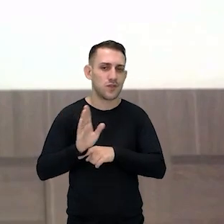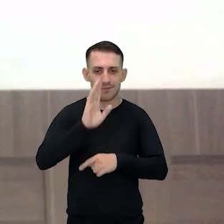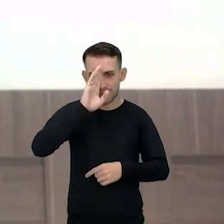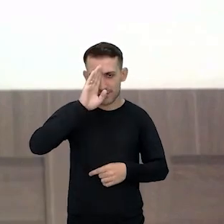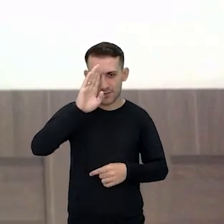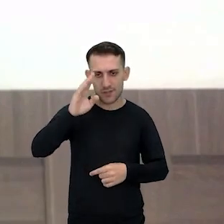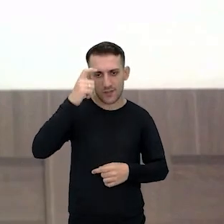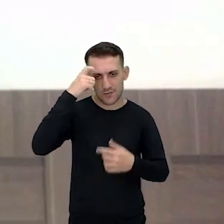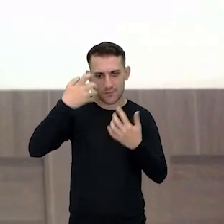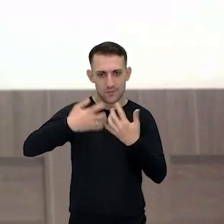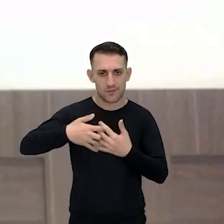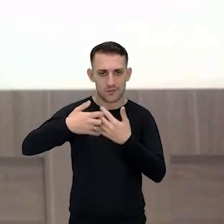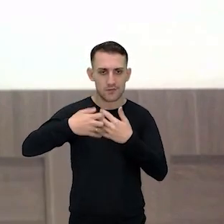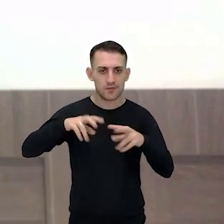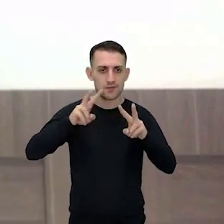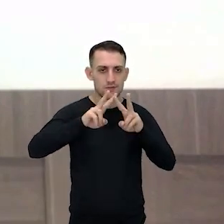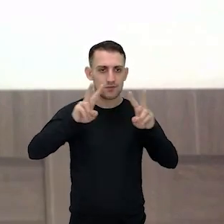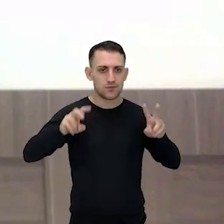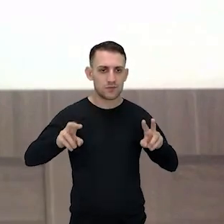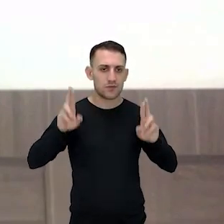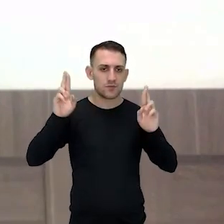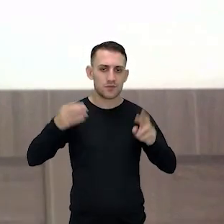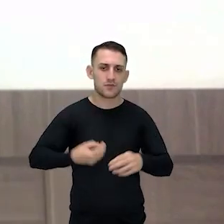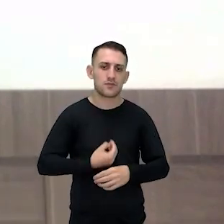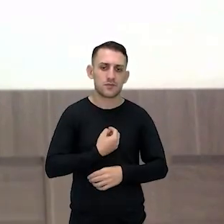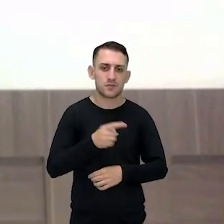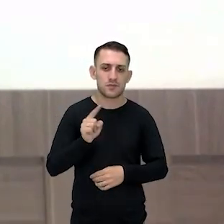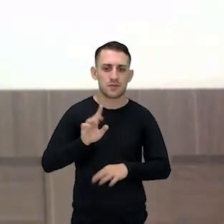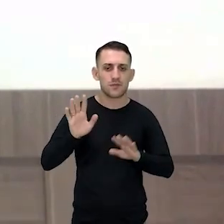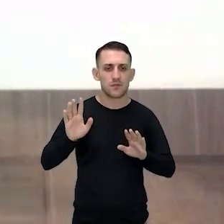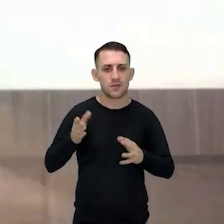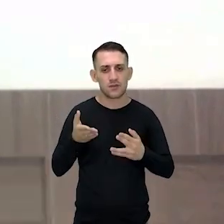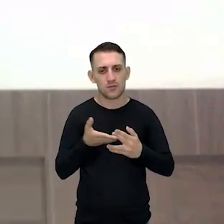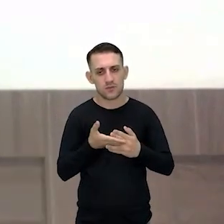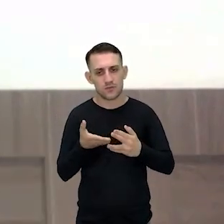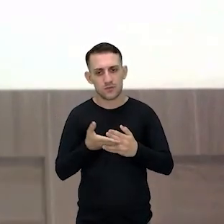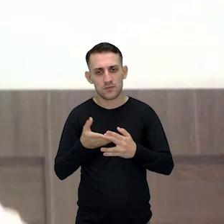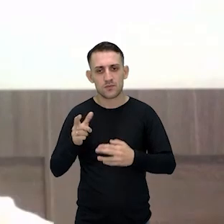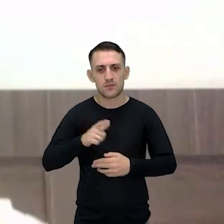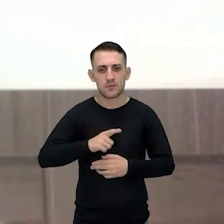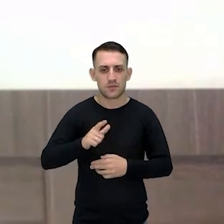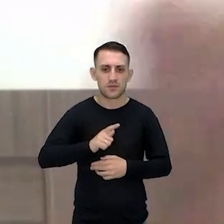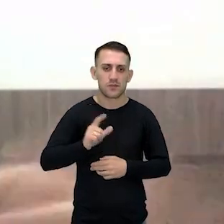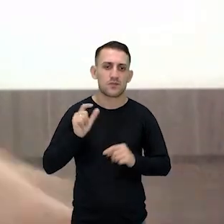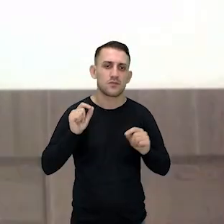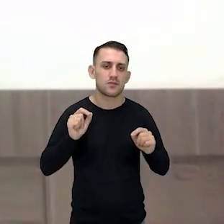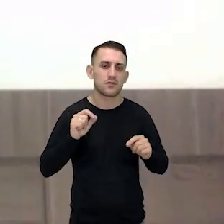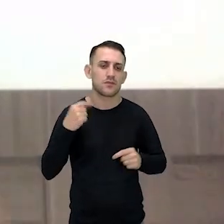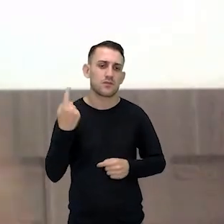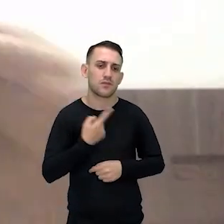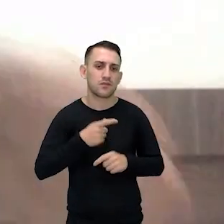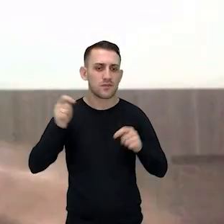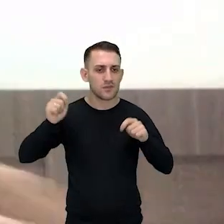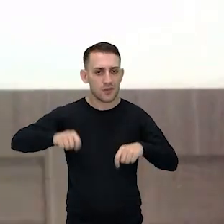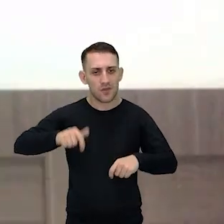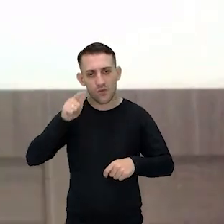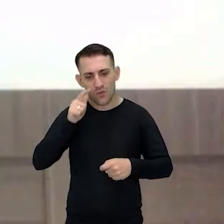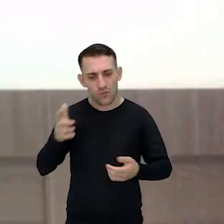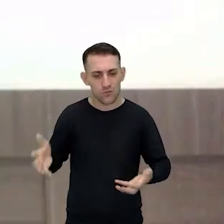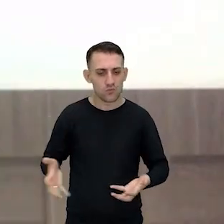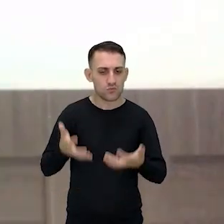essa reflexão sobre a expectativa de vida. Porém, no meio dela, por meio dela, nós podemos incentivar